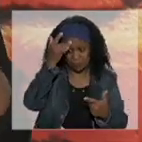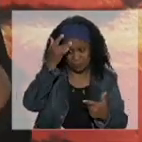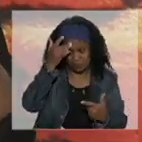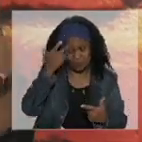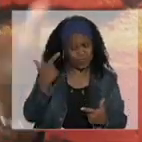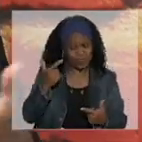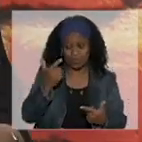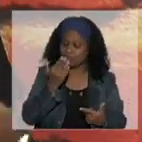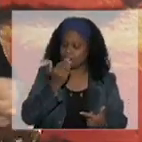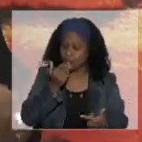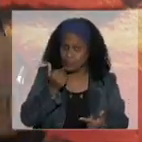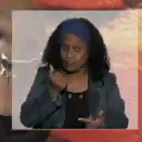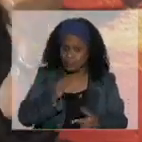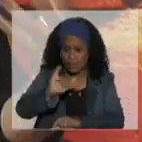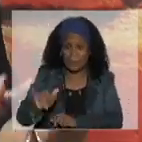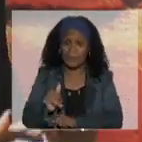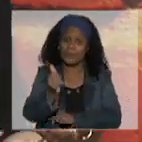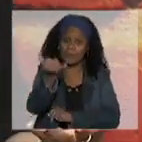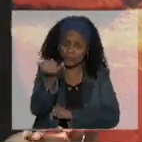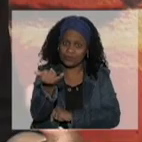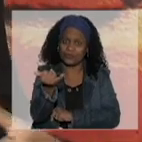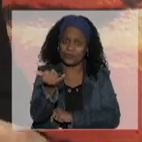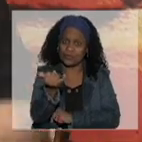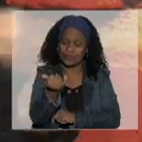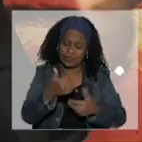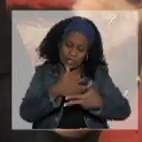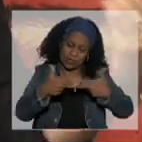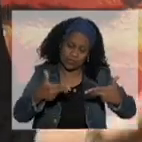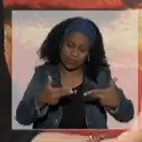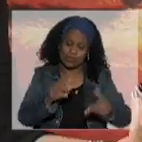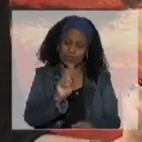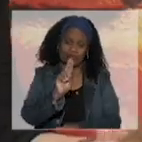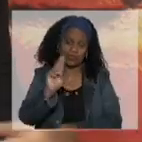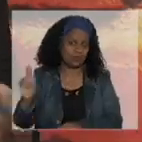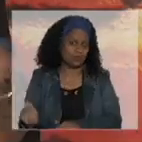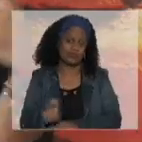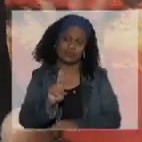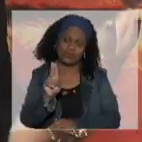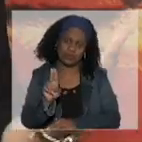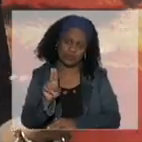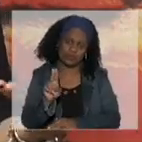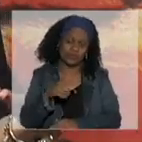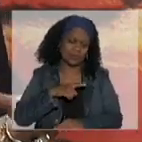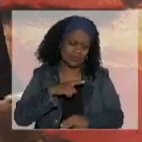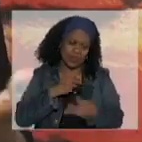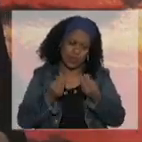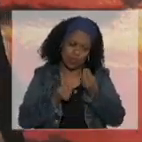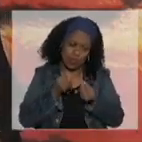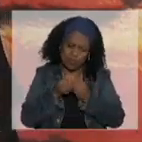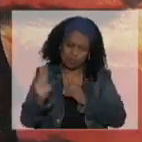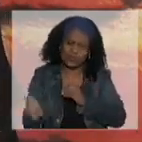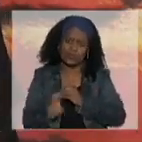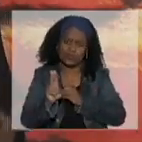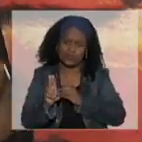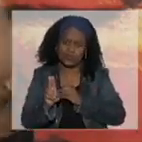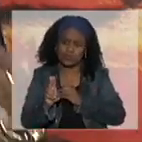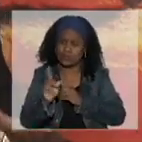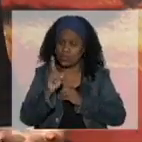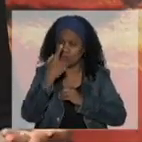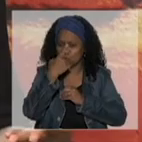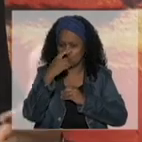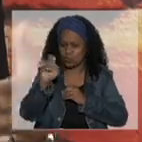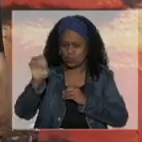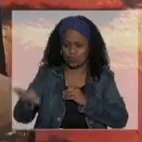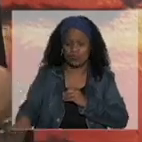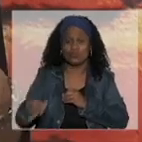por questões de fome ou reaproveitar o alimento que é não foi utilizado há diversas formas de reaproveitamento de alimentos eo